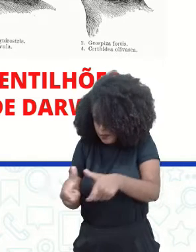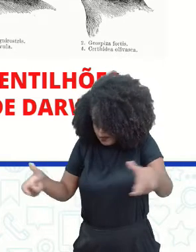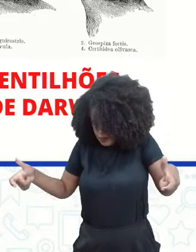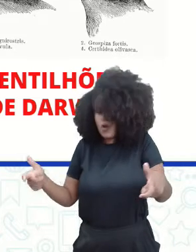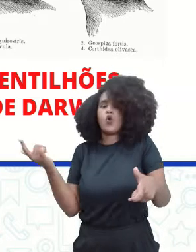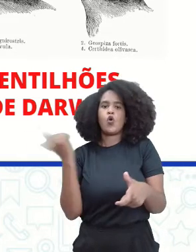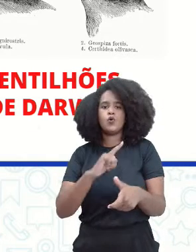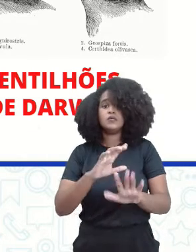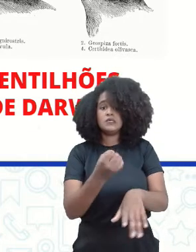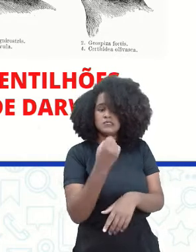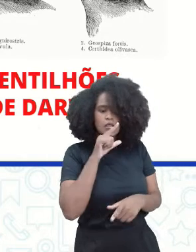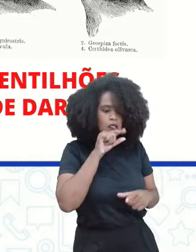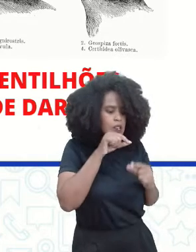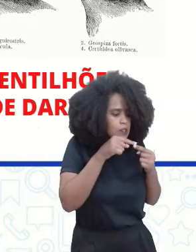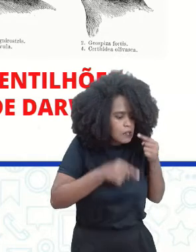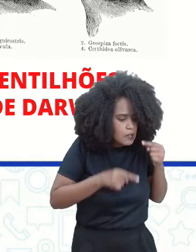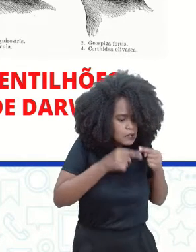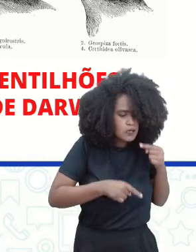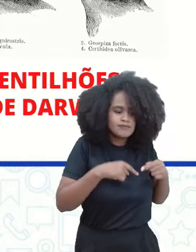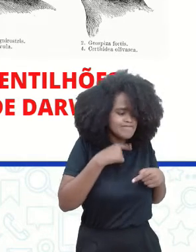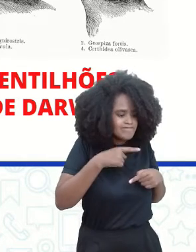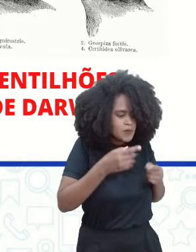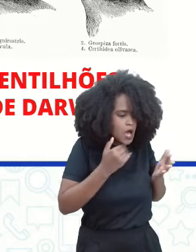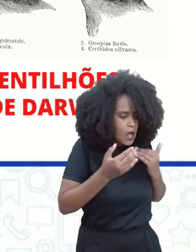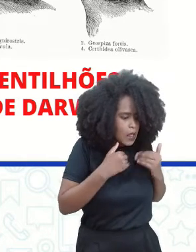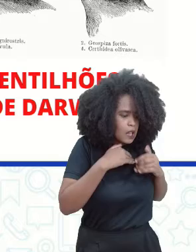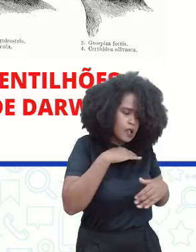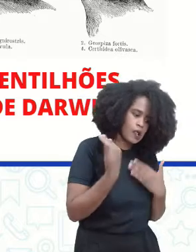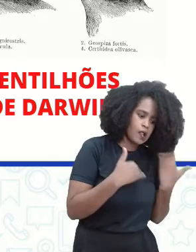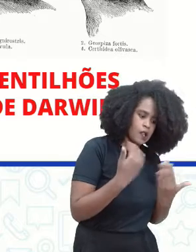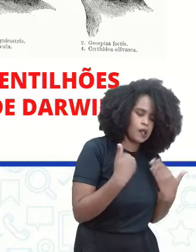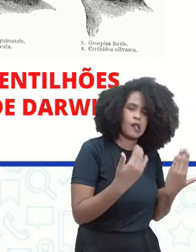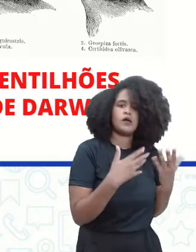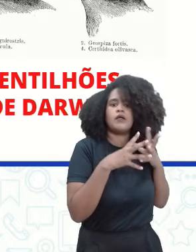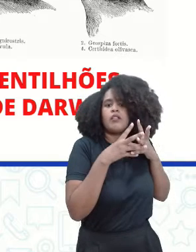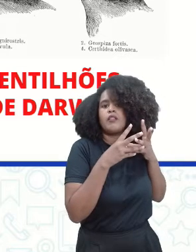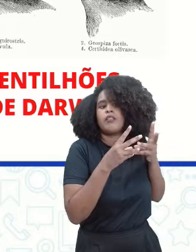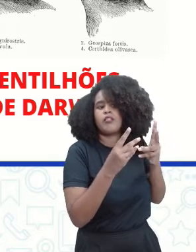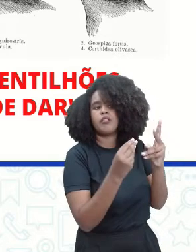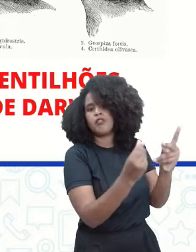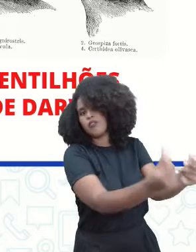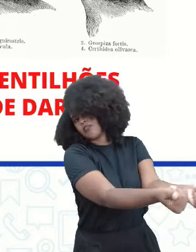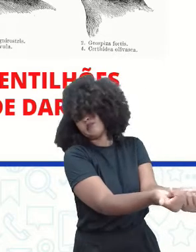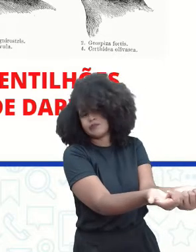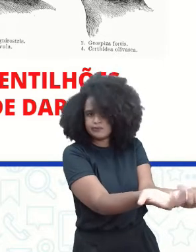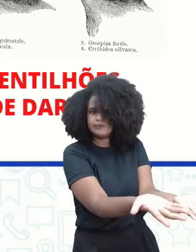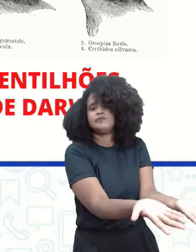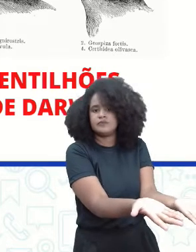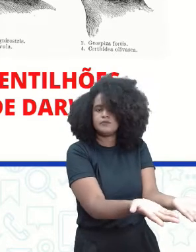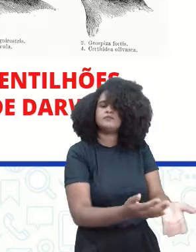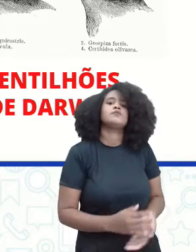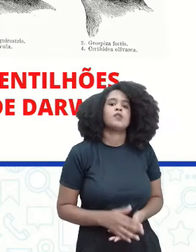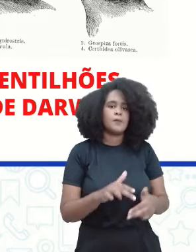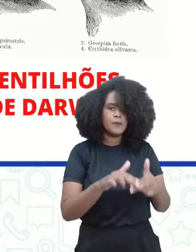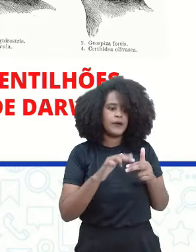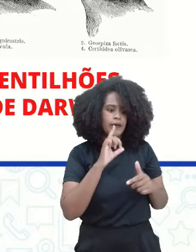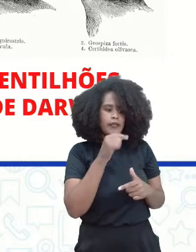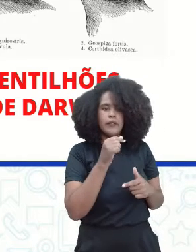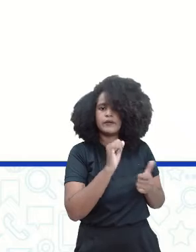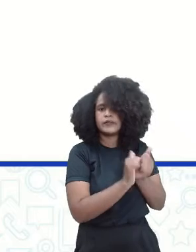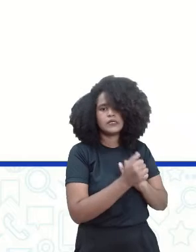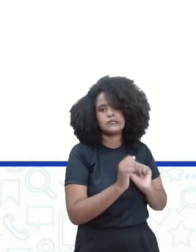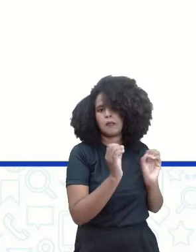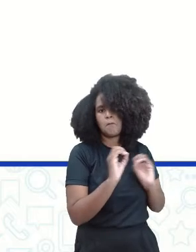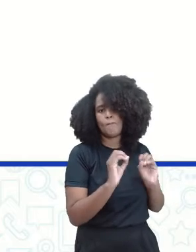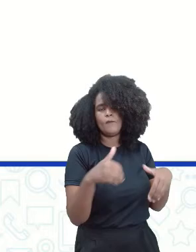população. E quem não tinha, infelizmente, não teve como, vamos dizer assim, sobreviver com as modificações. O